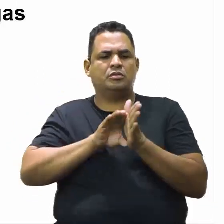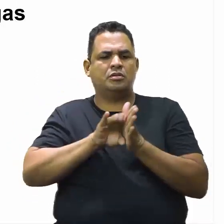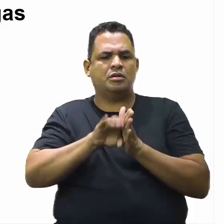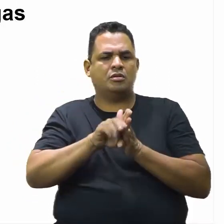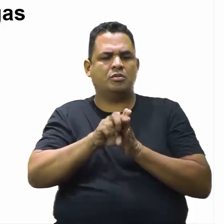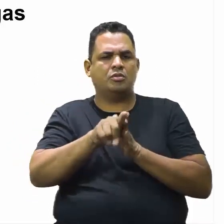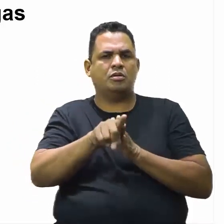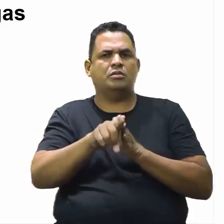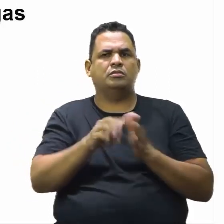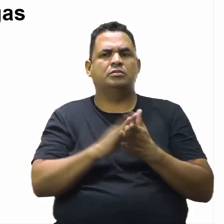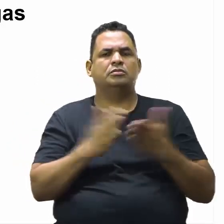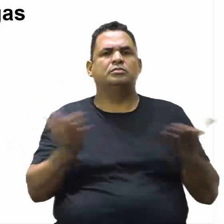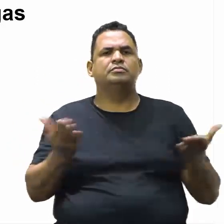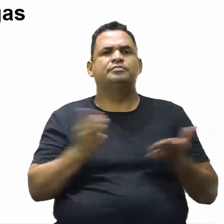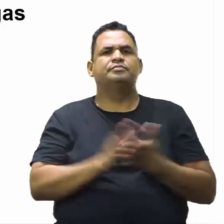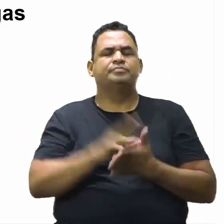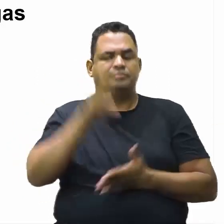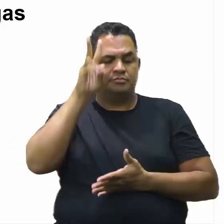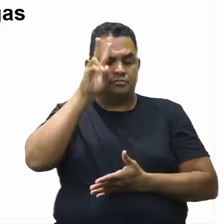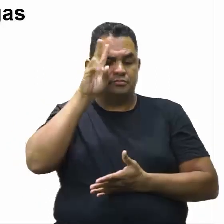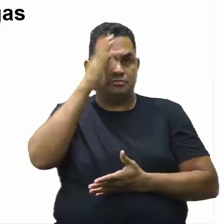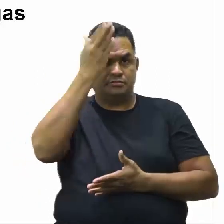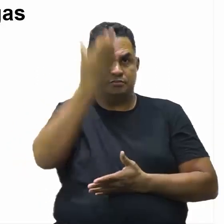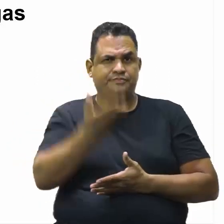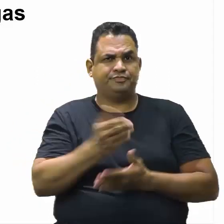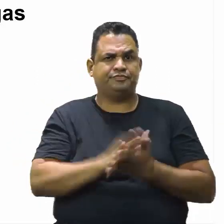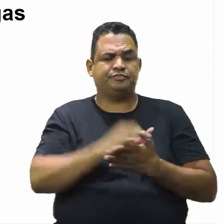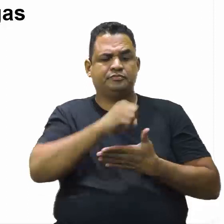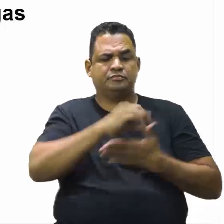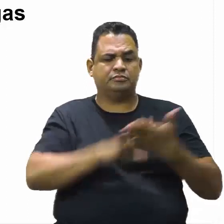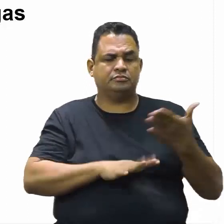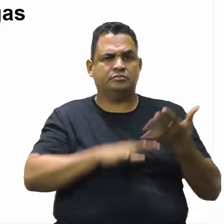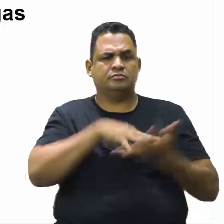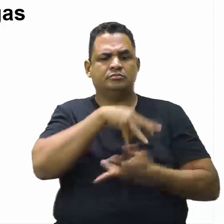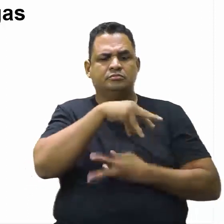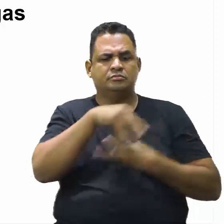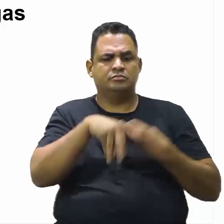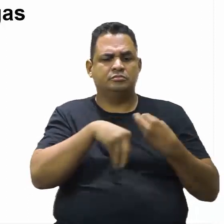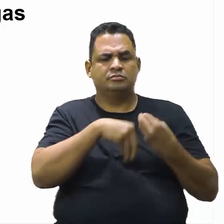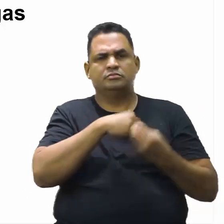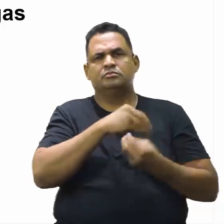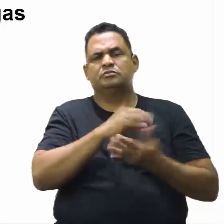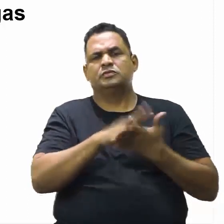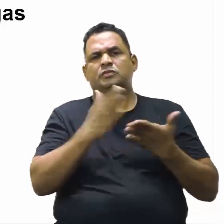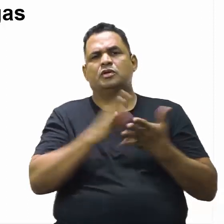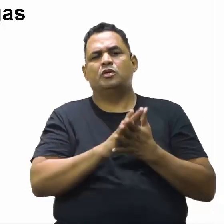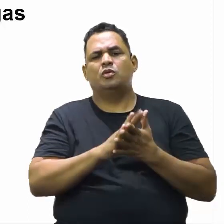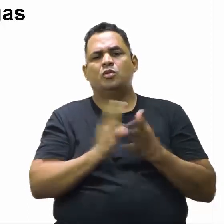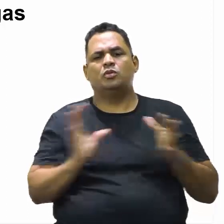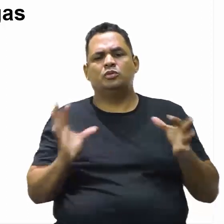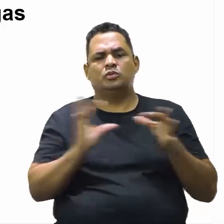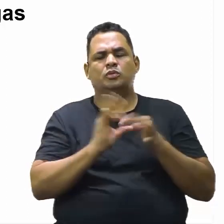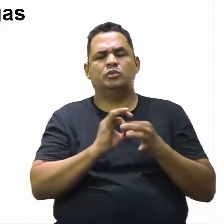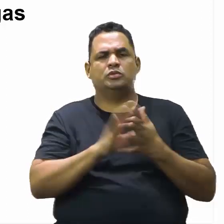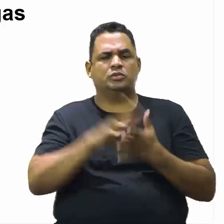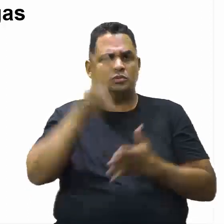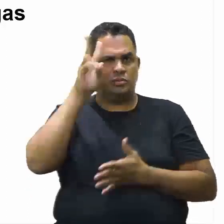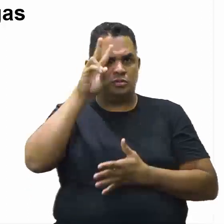Cacoal. Então, lembre, essa questão também envolve aí uma contextualização histórica. Em